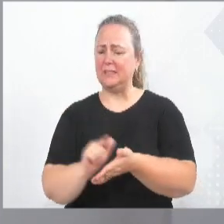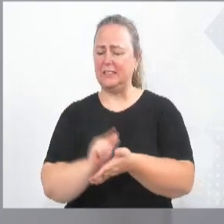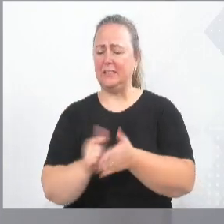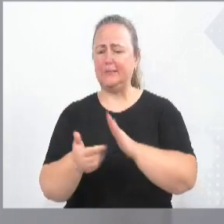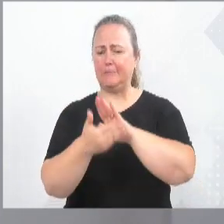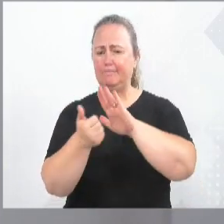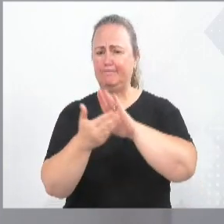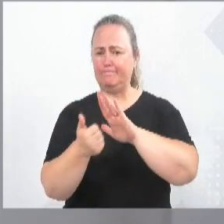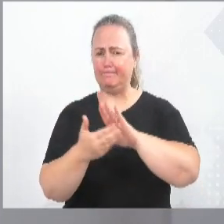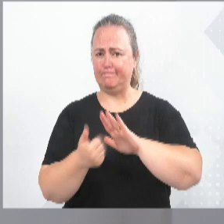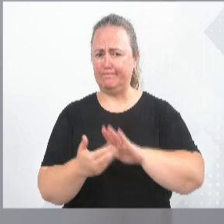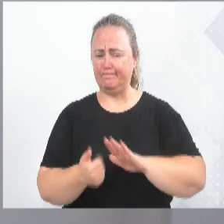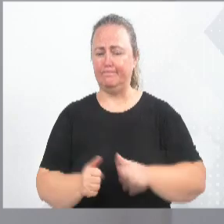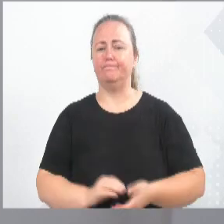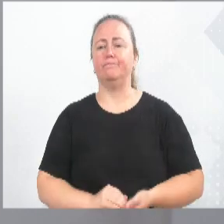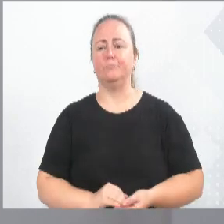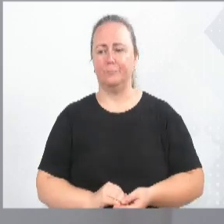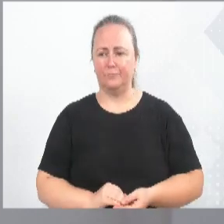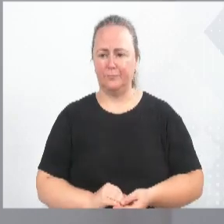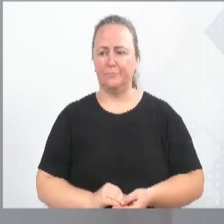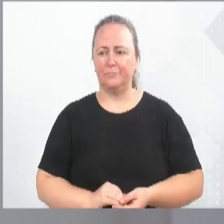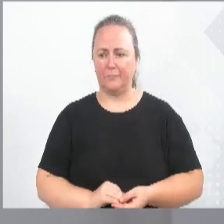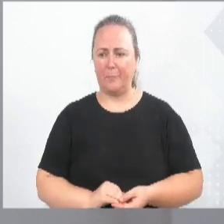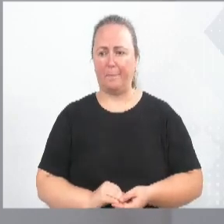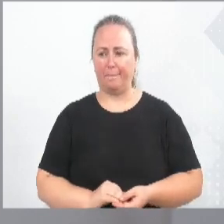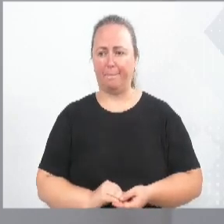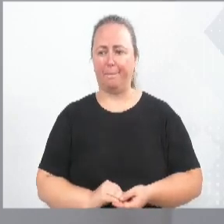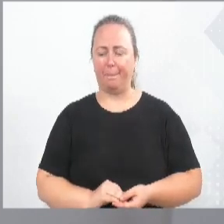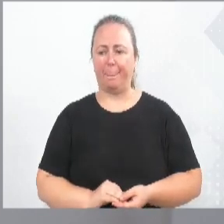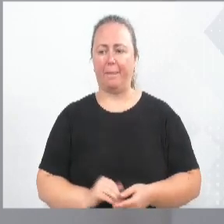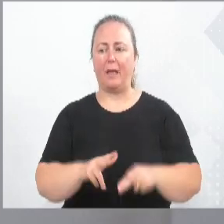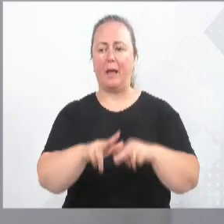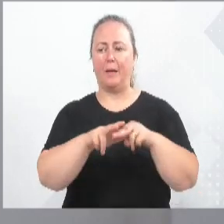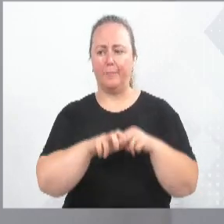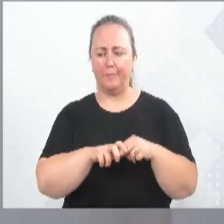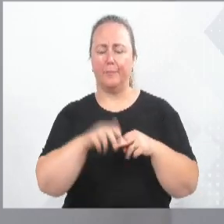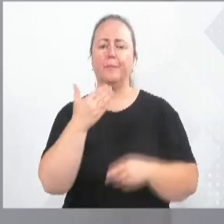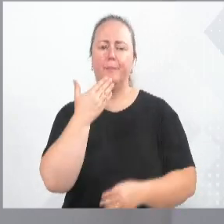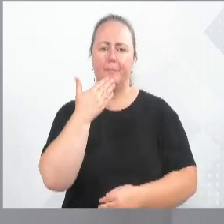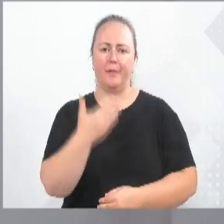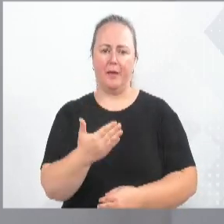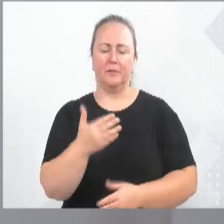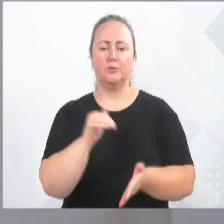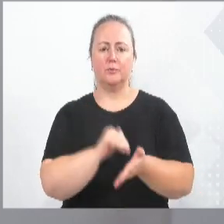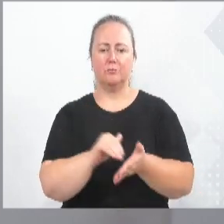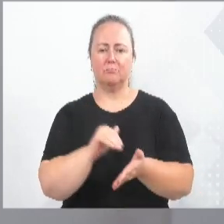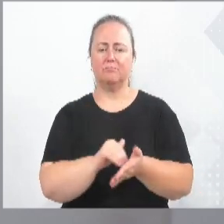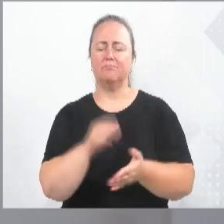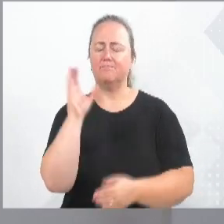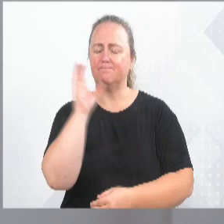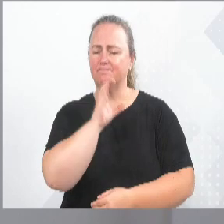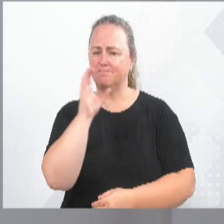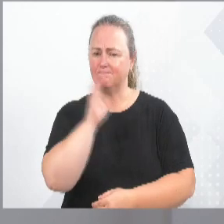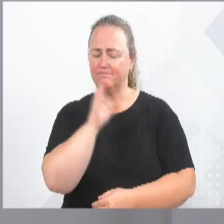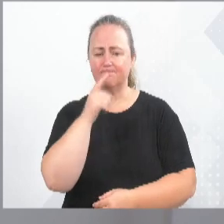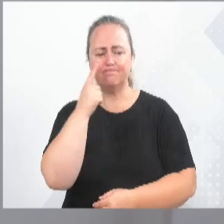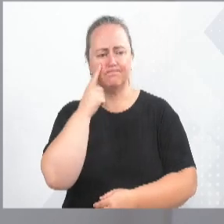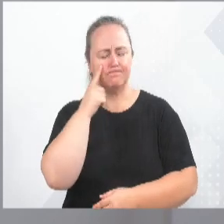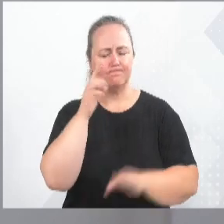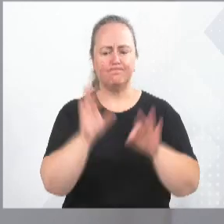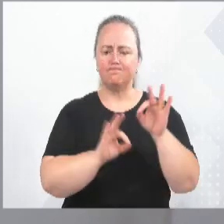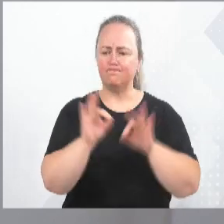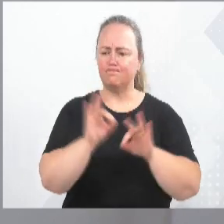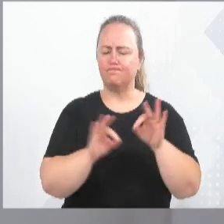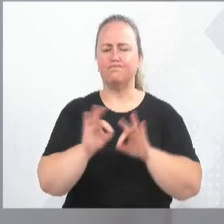limpeza então peço aqui ao secretário menestrina o quanto antes eh Elabore esse projeto